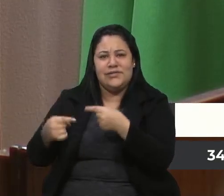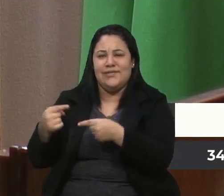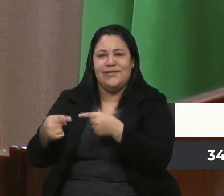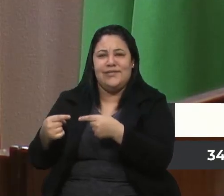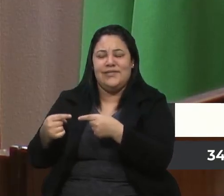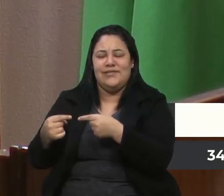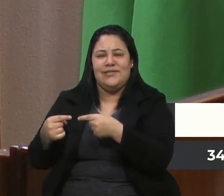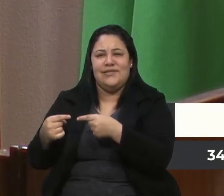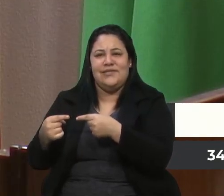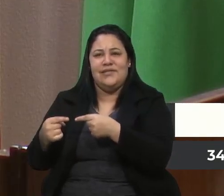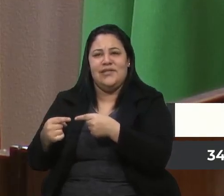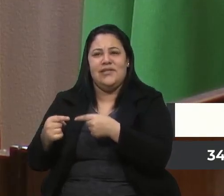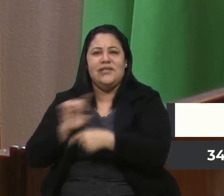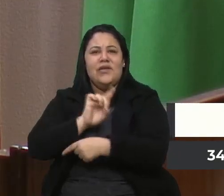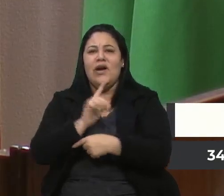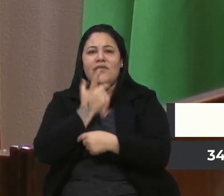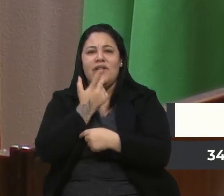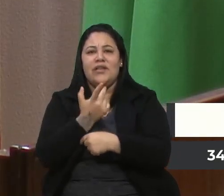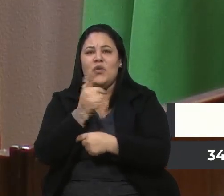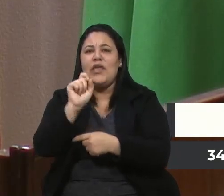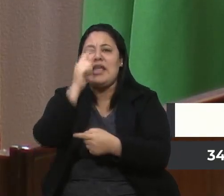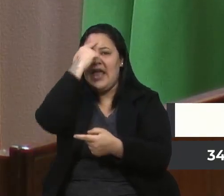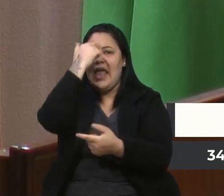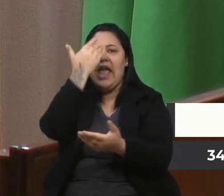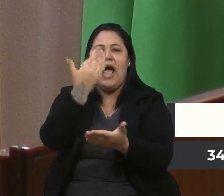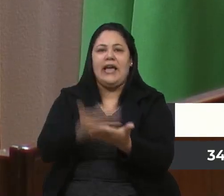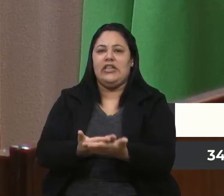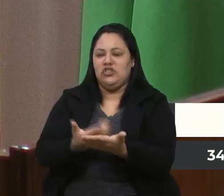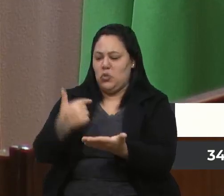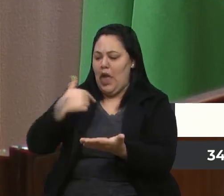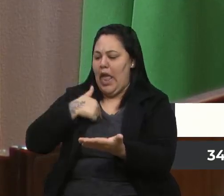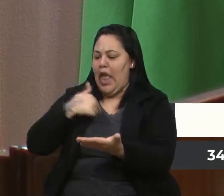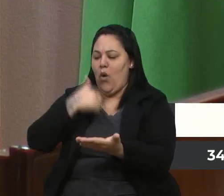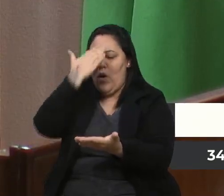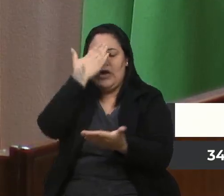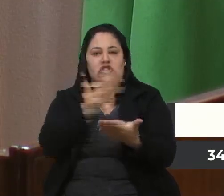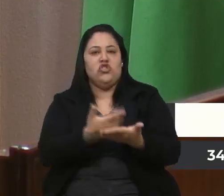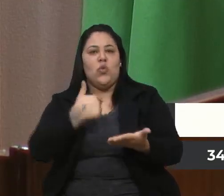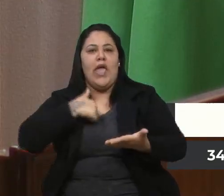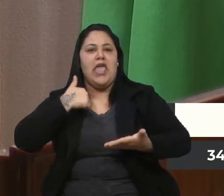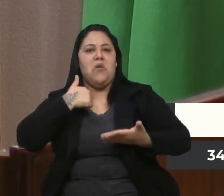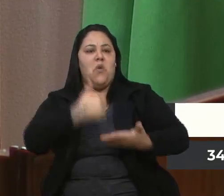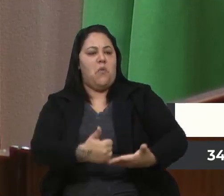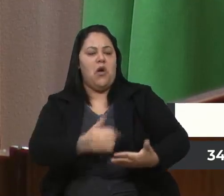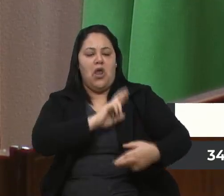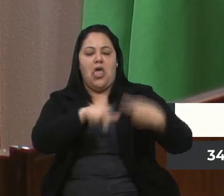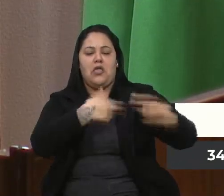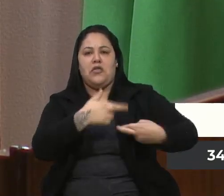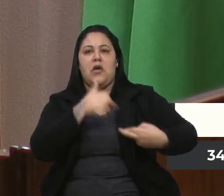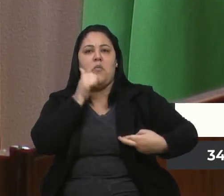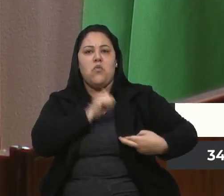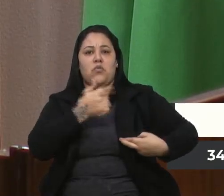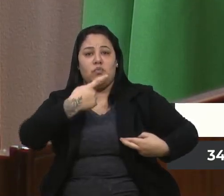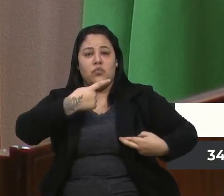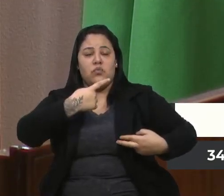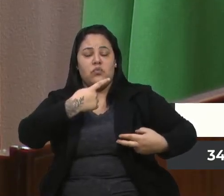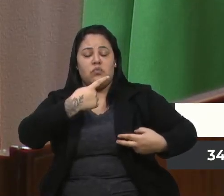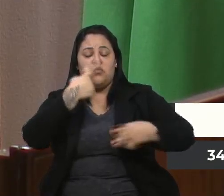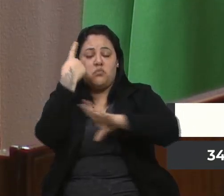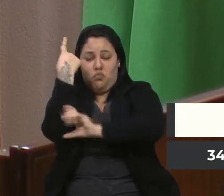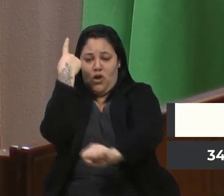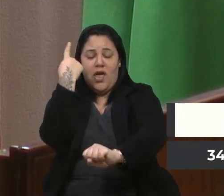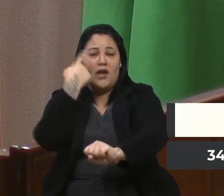discussão especificamente sobre o que nós acreditamos em relação ao aborto, ou o que nós defendemos em relação ao aborto. Nós somos mulheres e